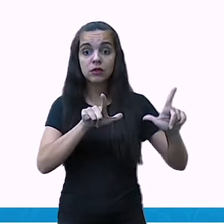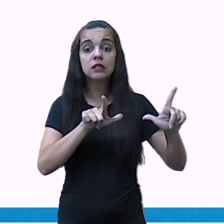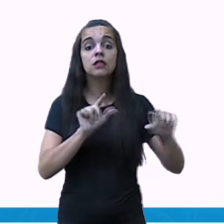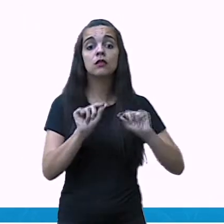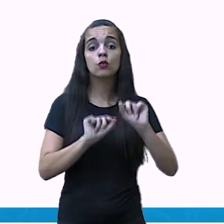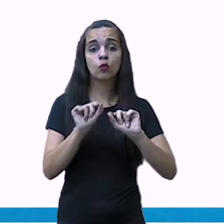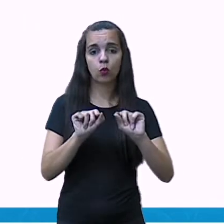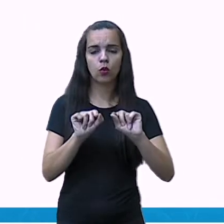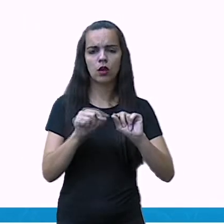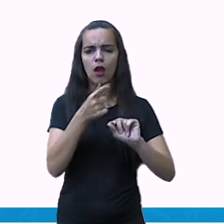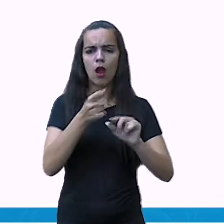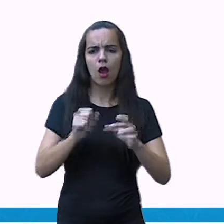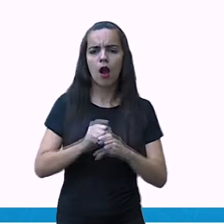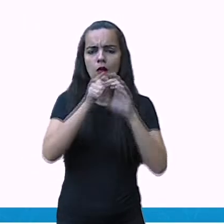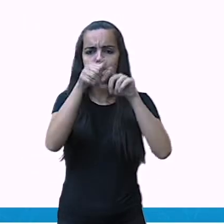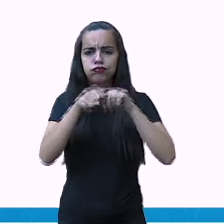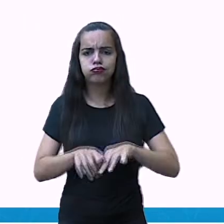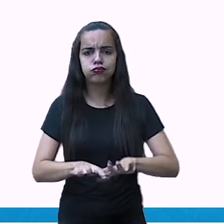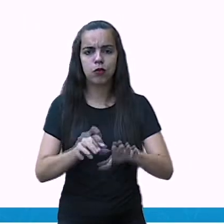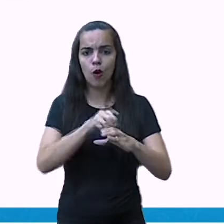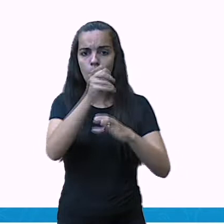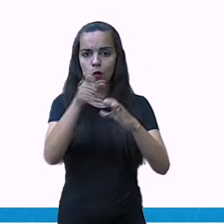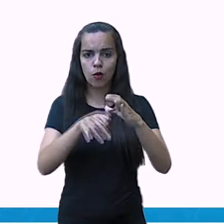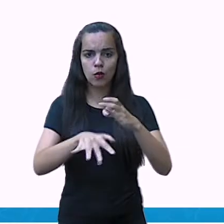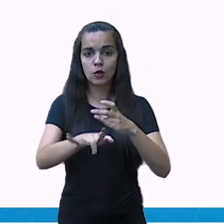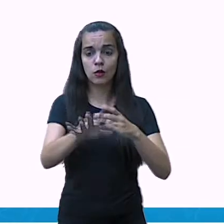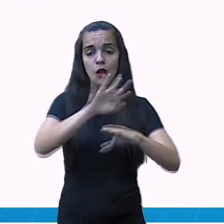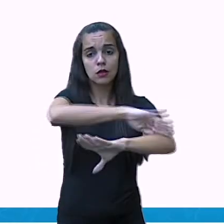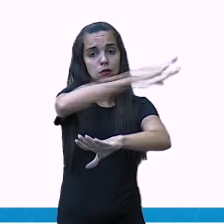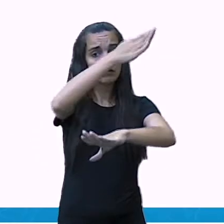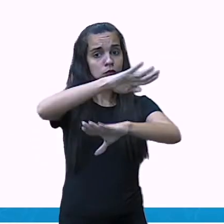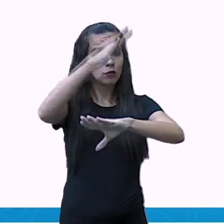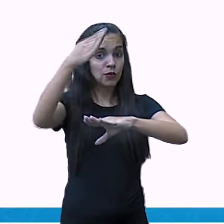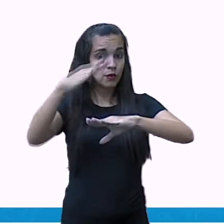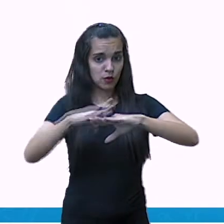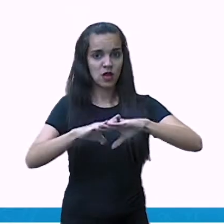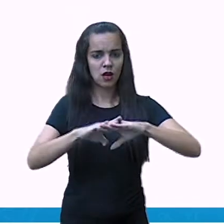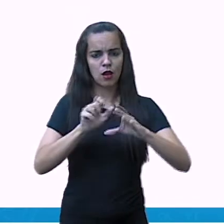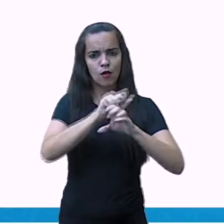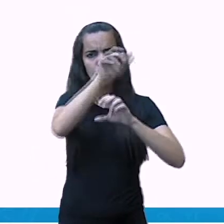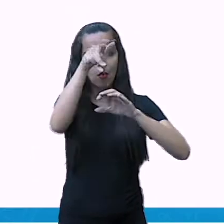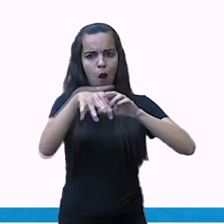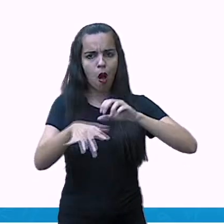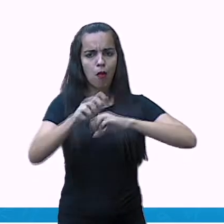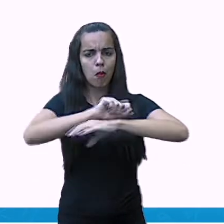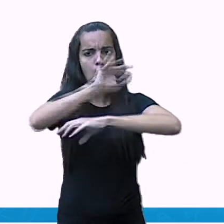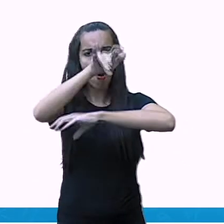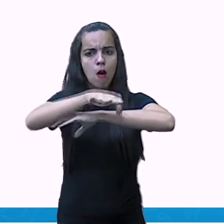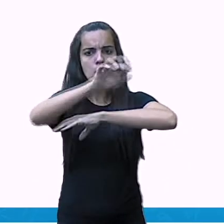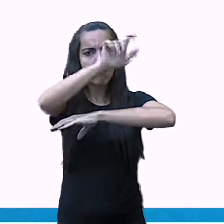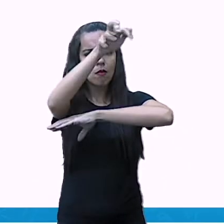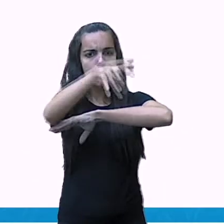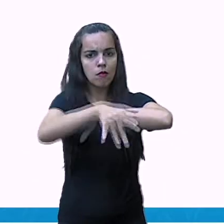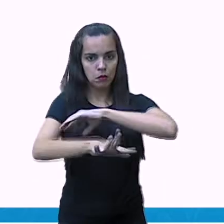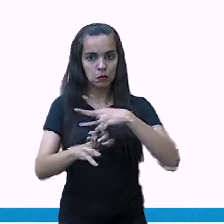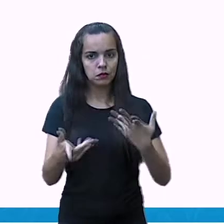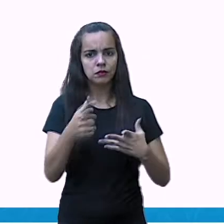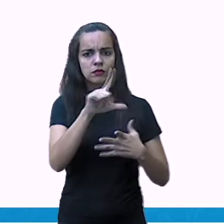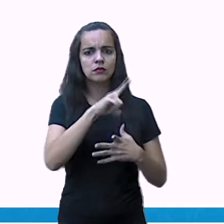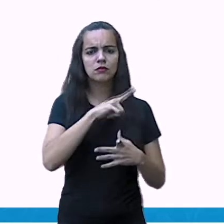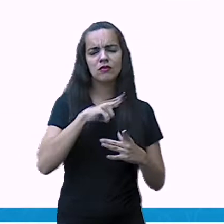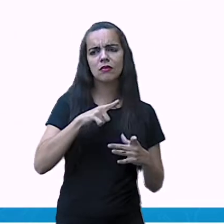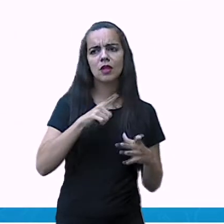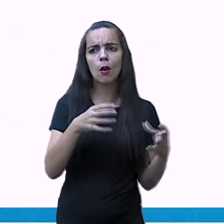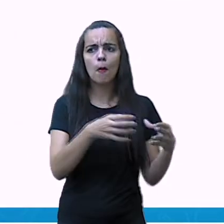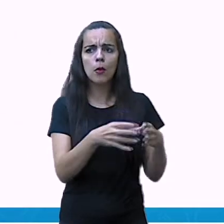que essas diferentes classificações, né, por que elas ocorrem? Essas